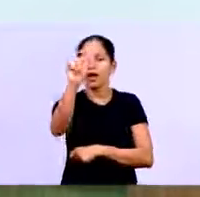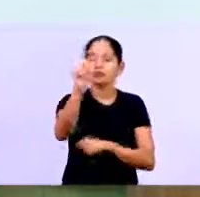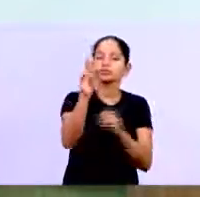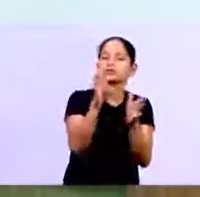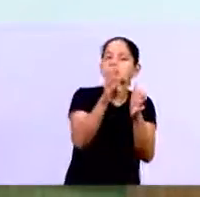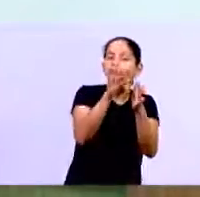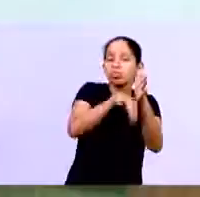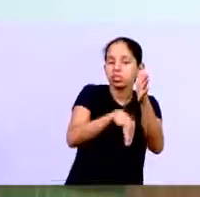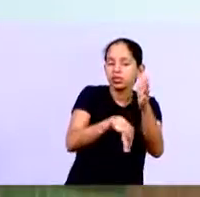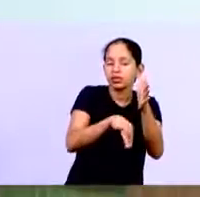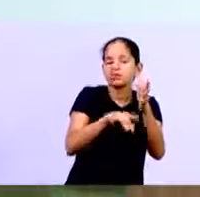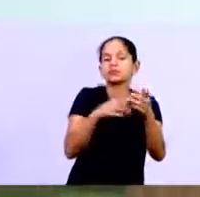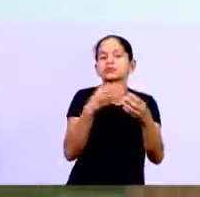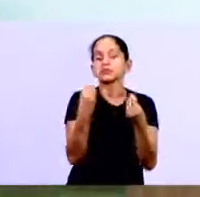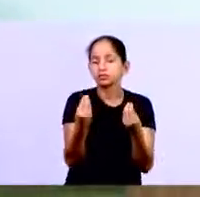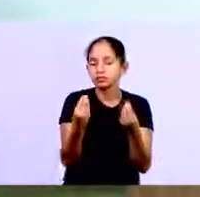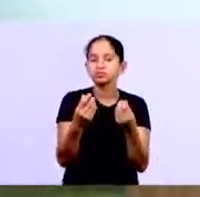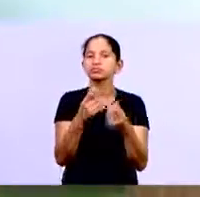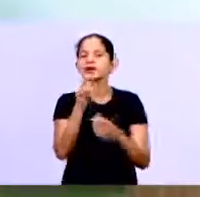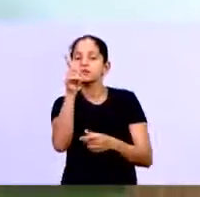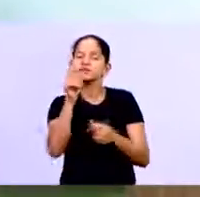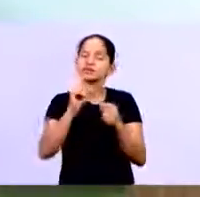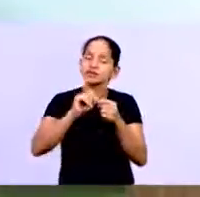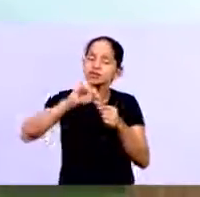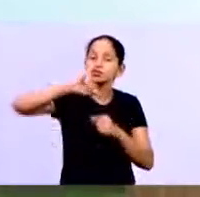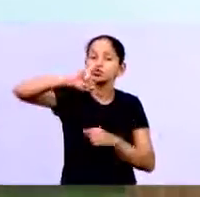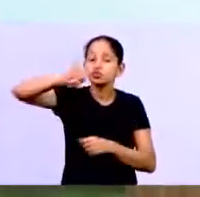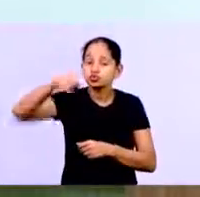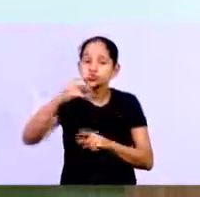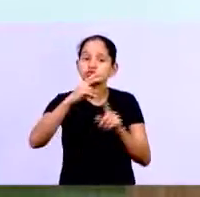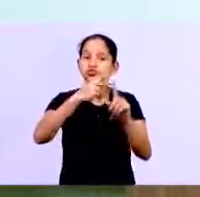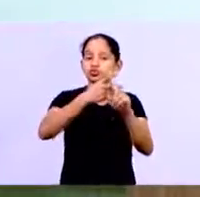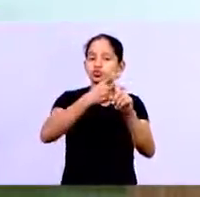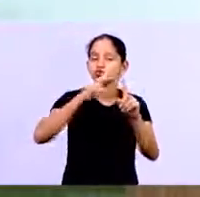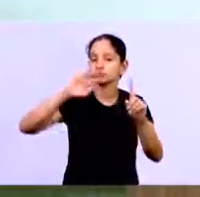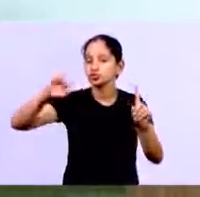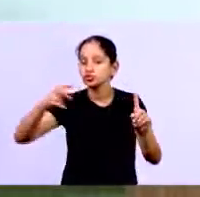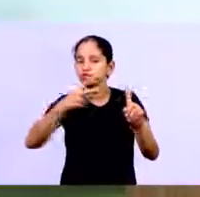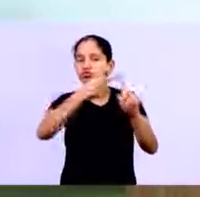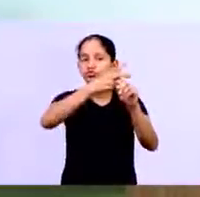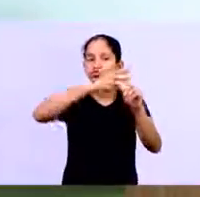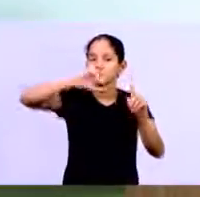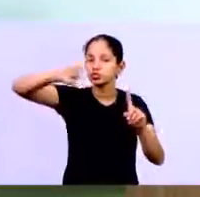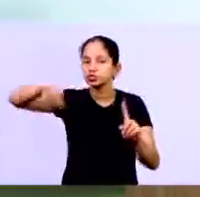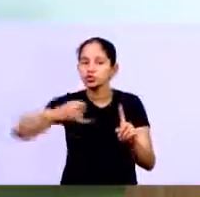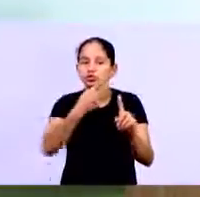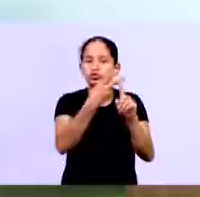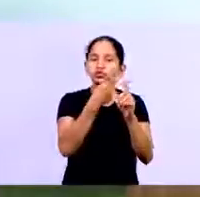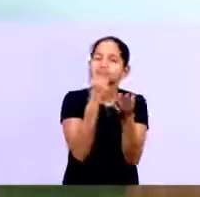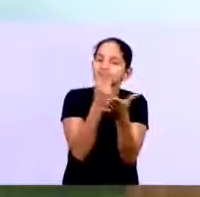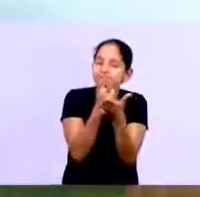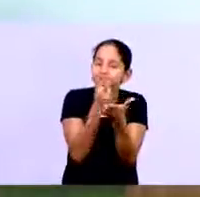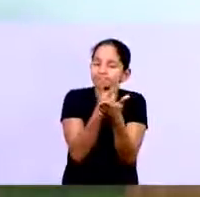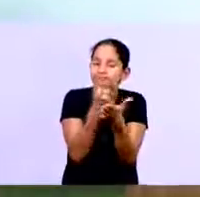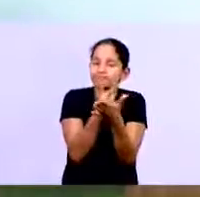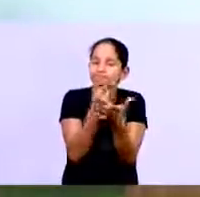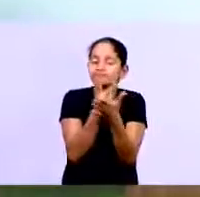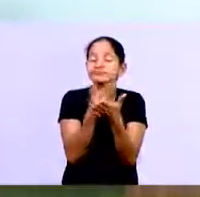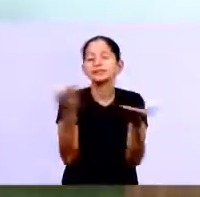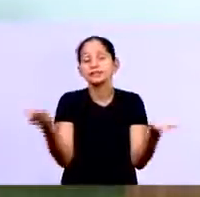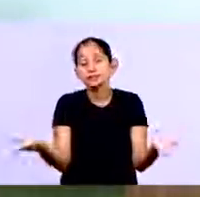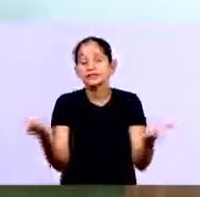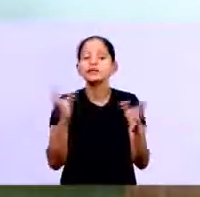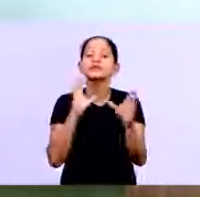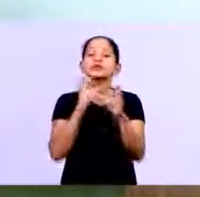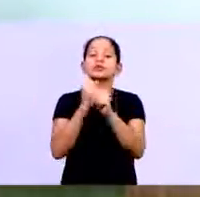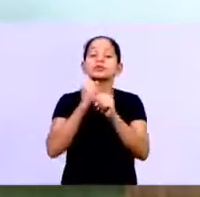Sabendo a amortização, é só calcular os juros em cima do que você deve. Esse é o processo no saque. A amortização, calcula os juros e